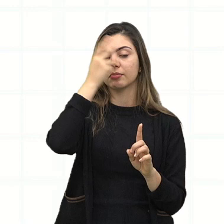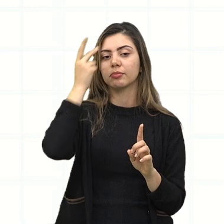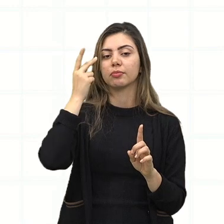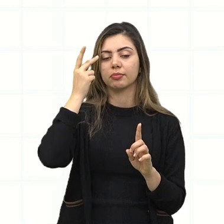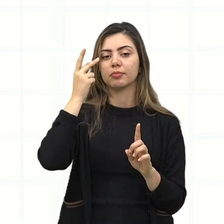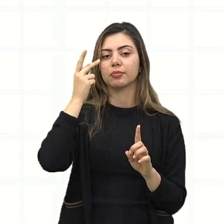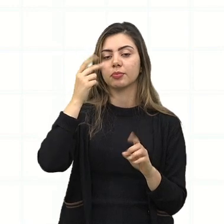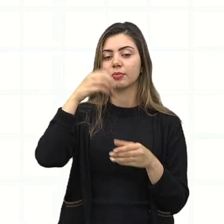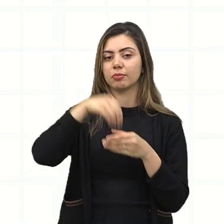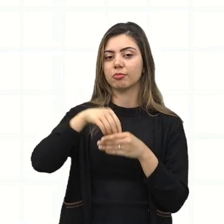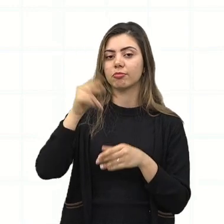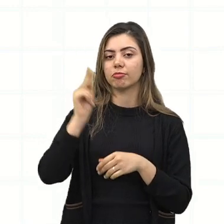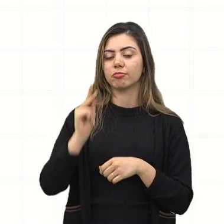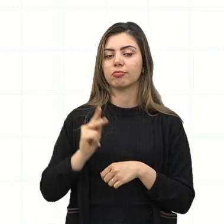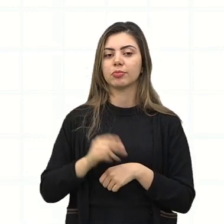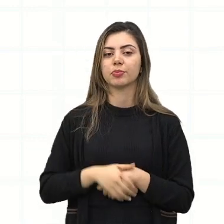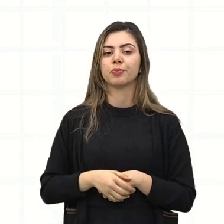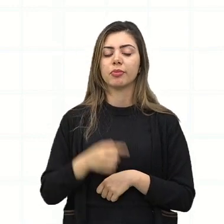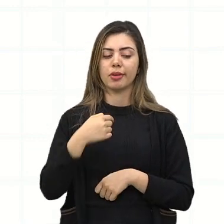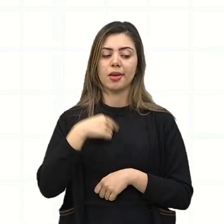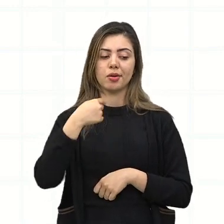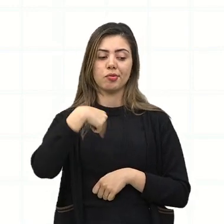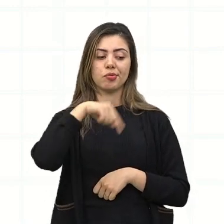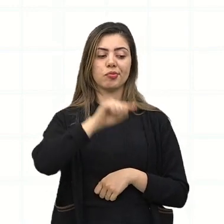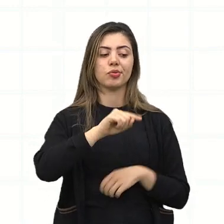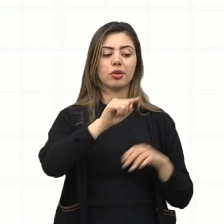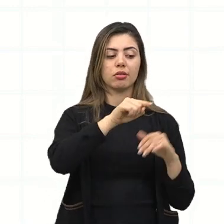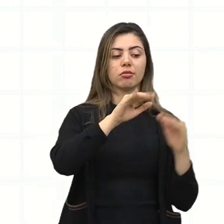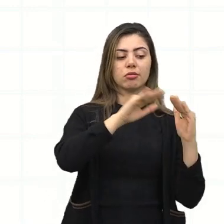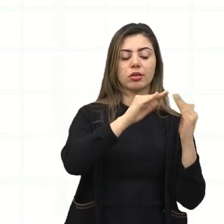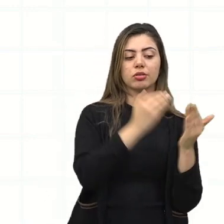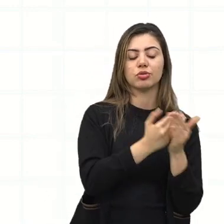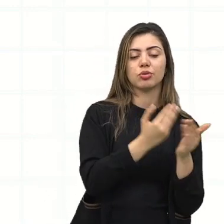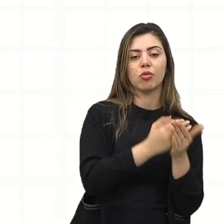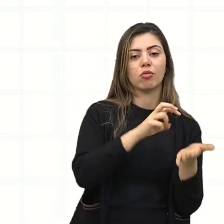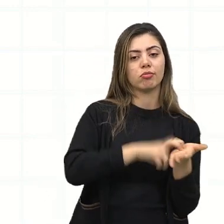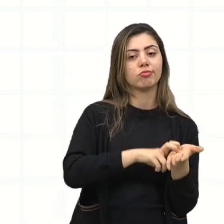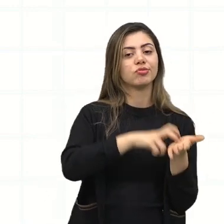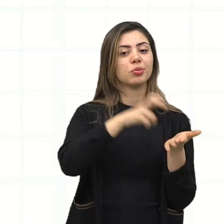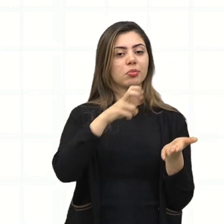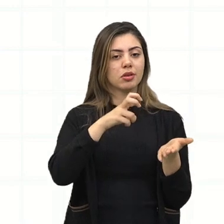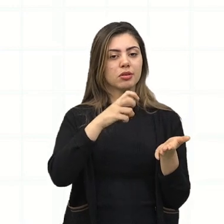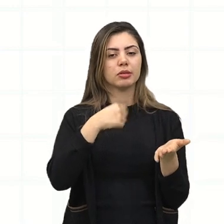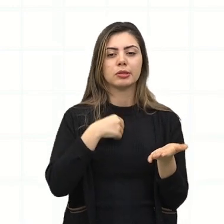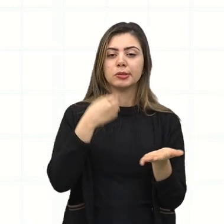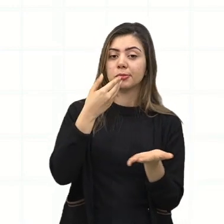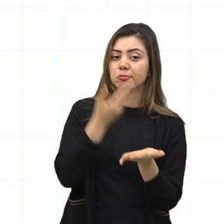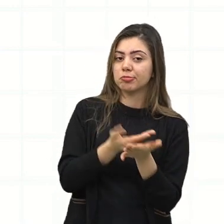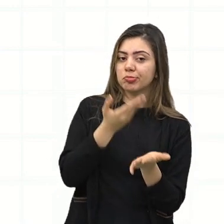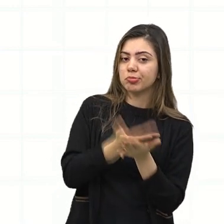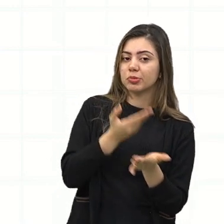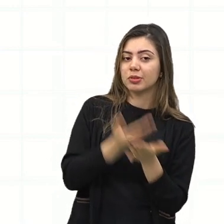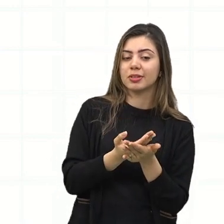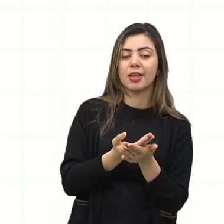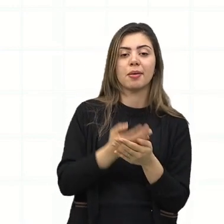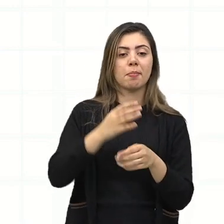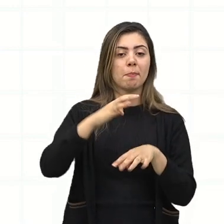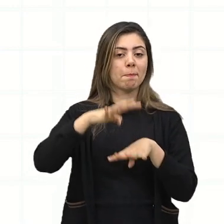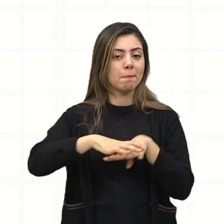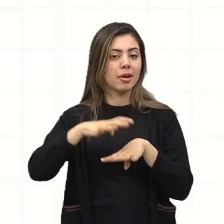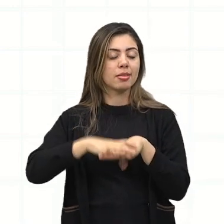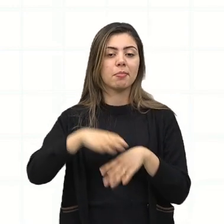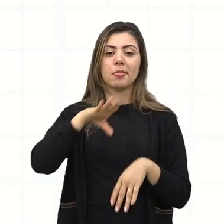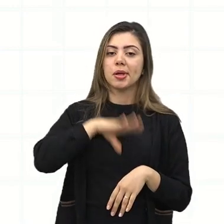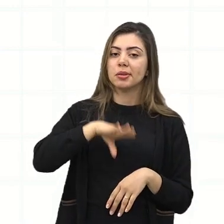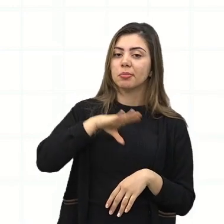primeira pessoa. Eu fui à escola pela manhã estudei matemática, língua